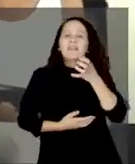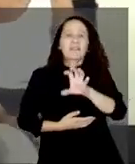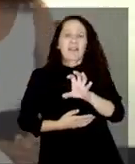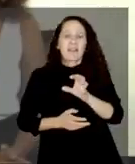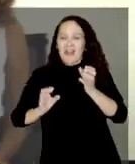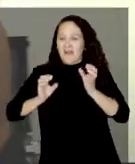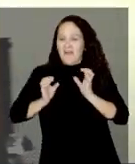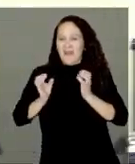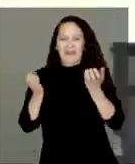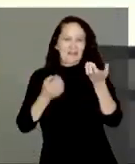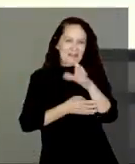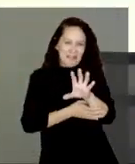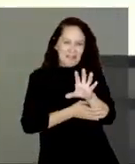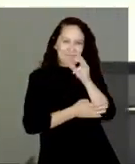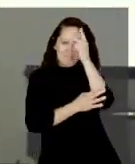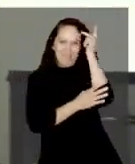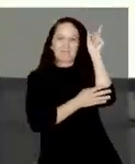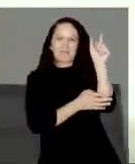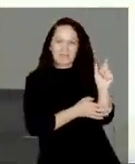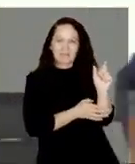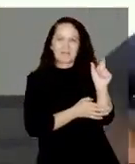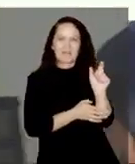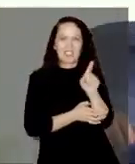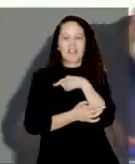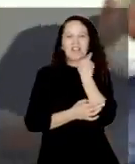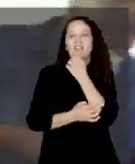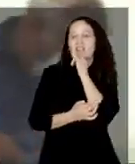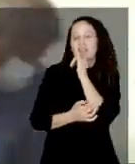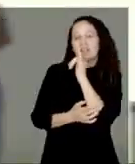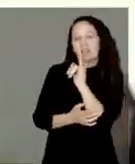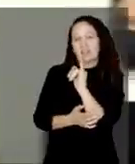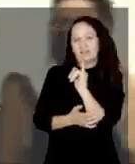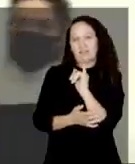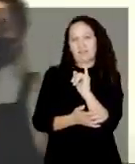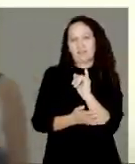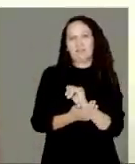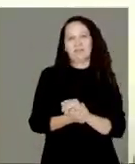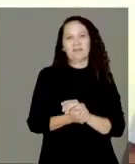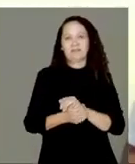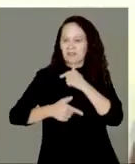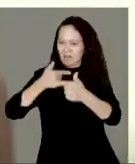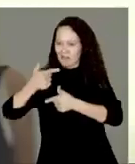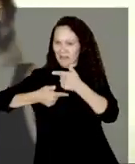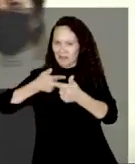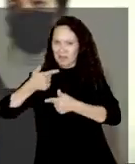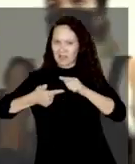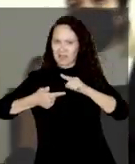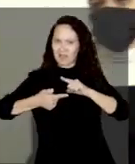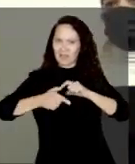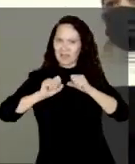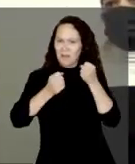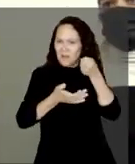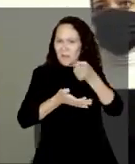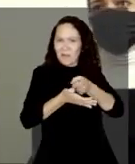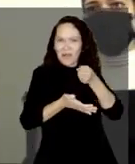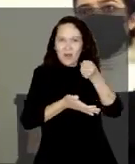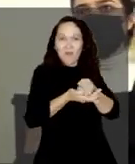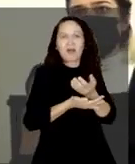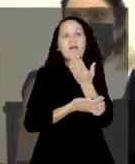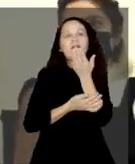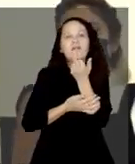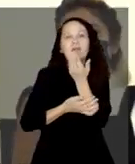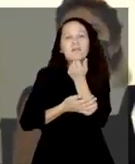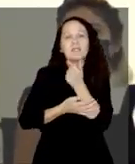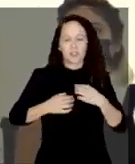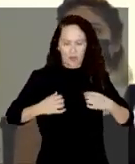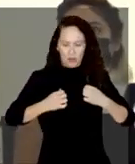movimento extraordinário, um dos mais importantes movimentos sociais desse país, e a gente tem dois deputados